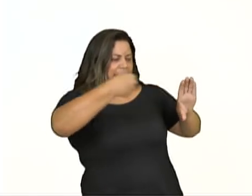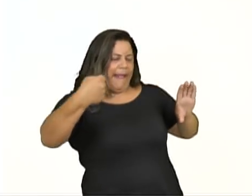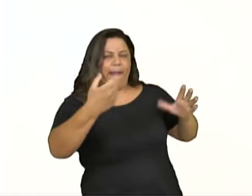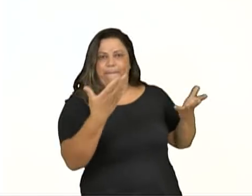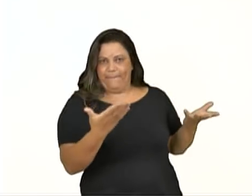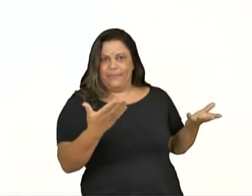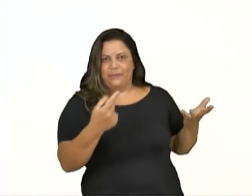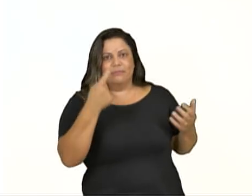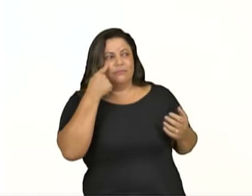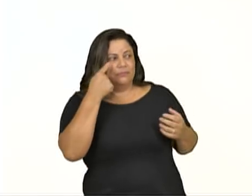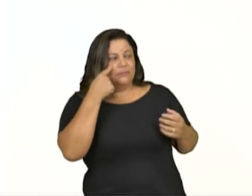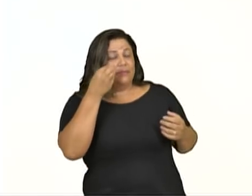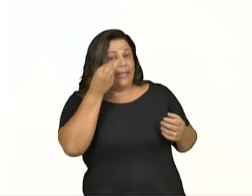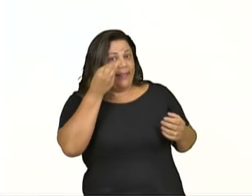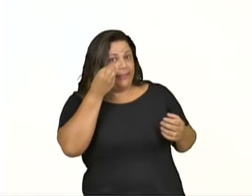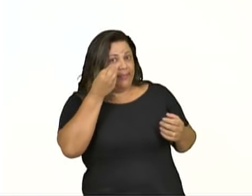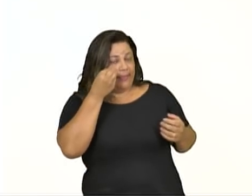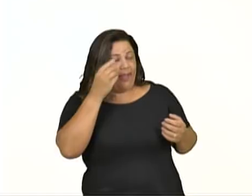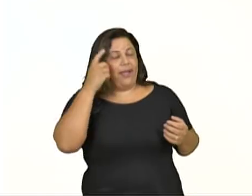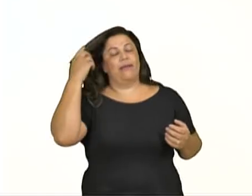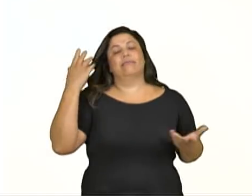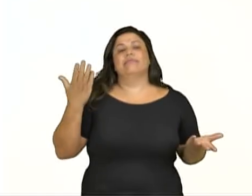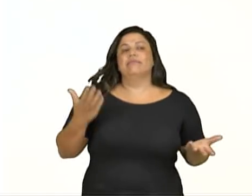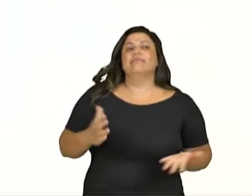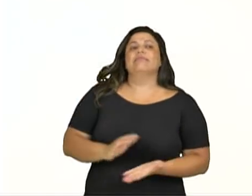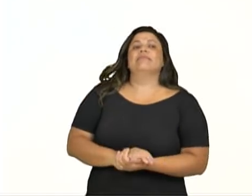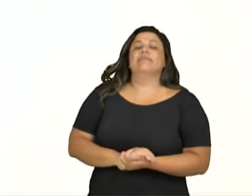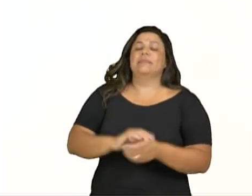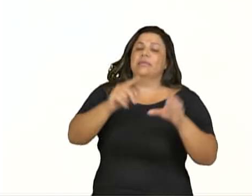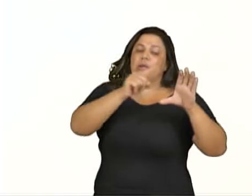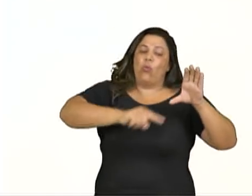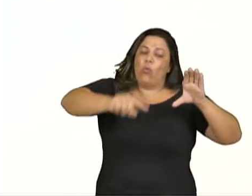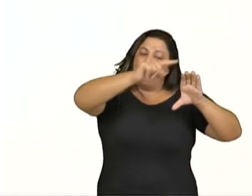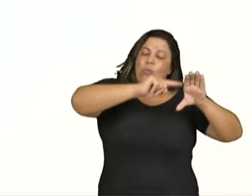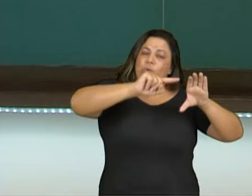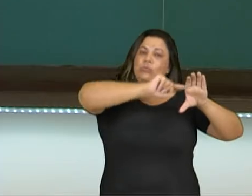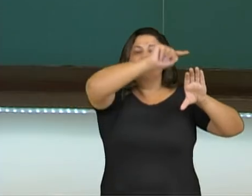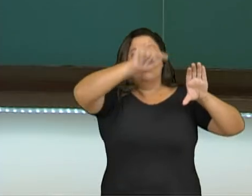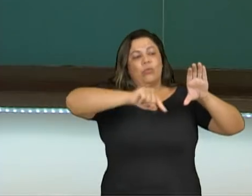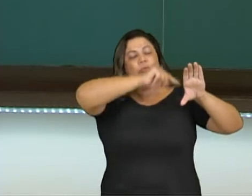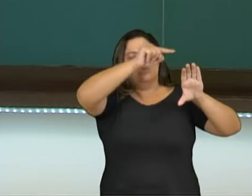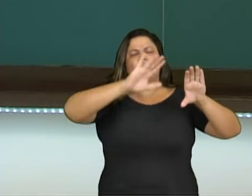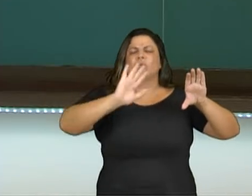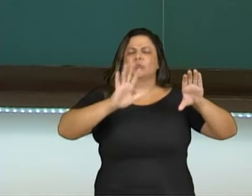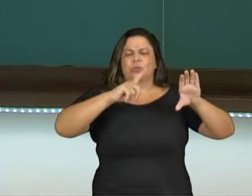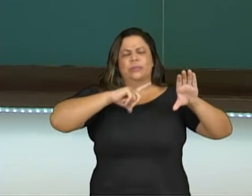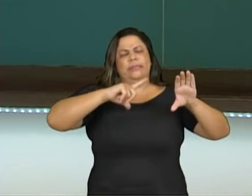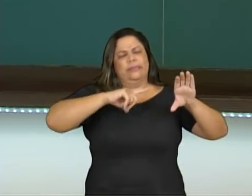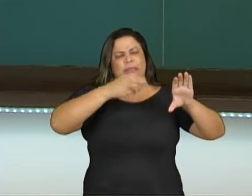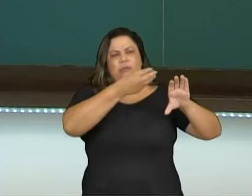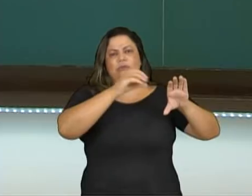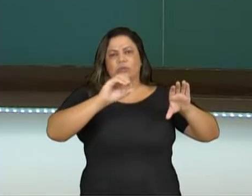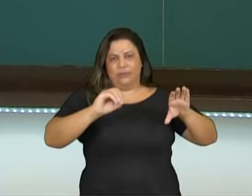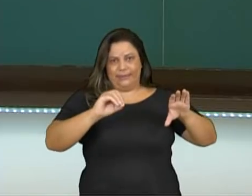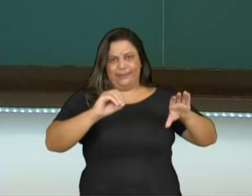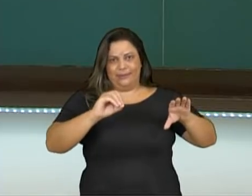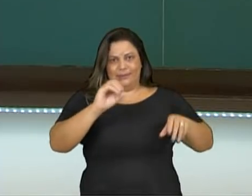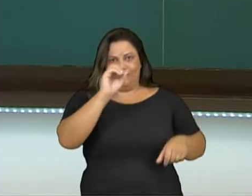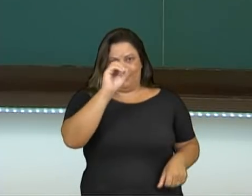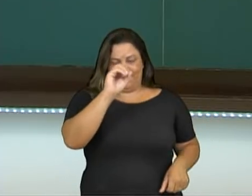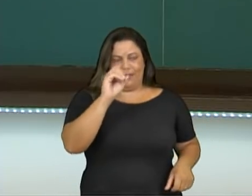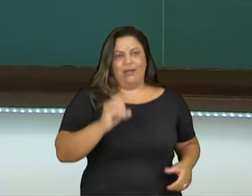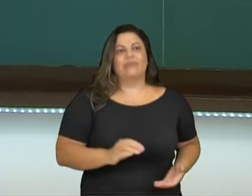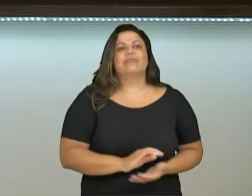com a seta, nos movimentos tanto horário quanto anti-horário, você já tem a medida do ângulo ali de 30 graus. Então,